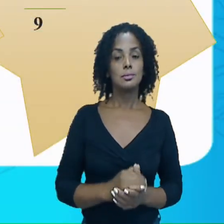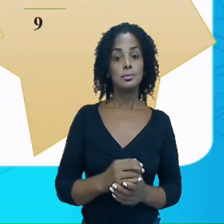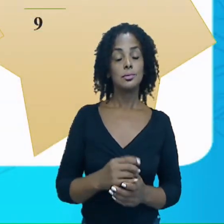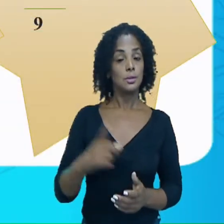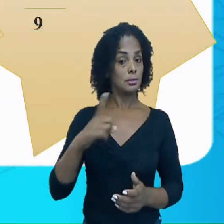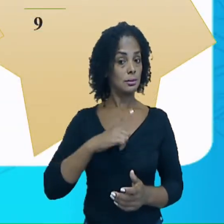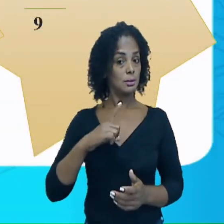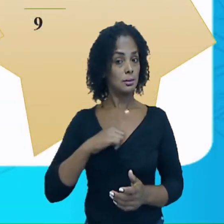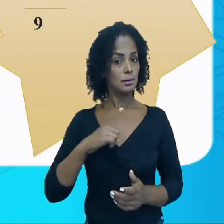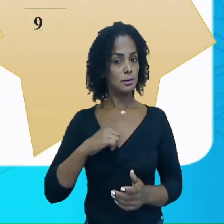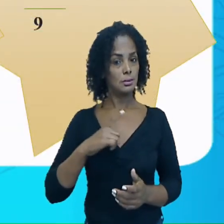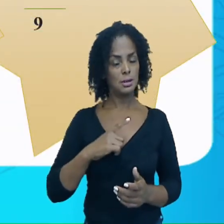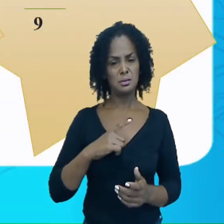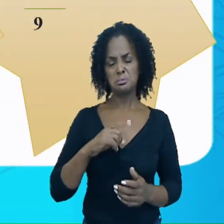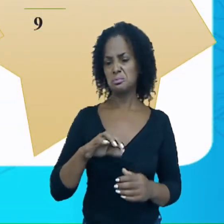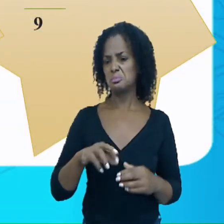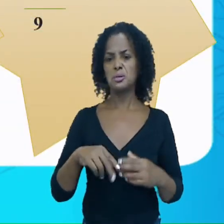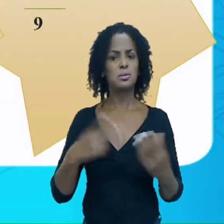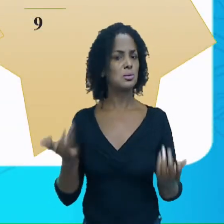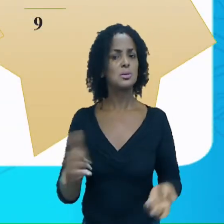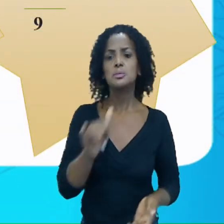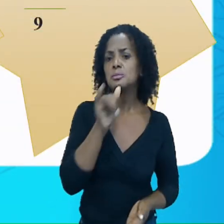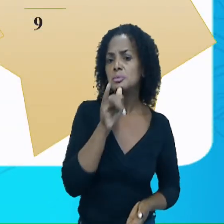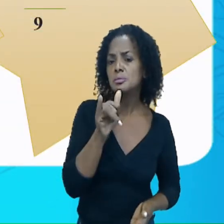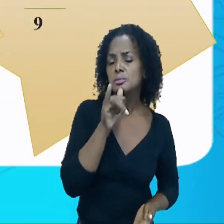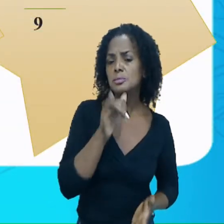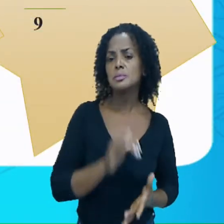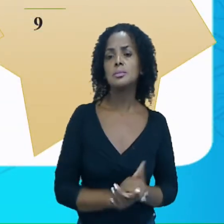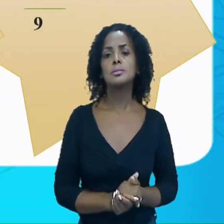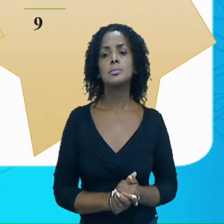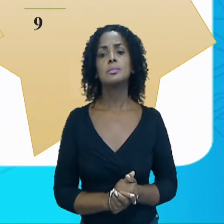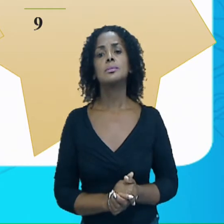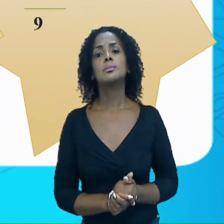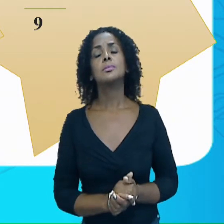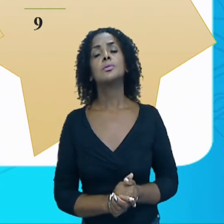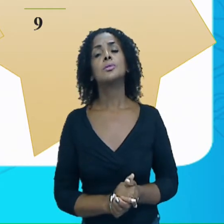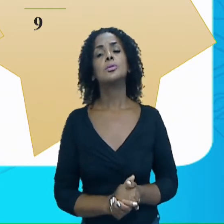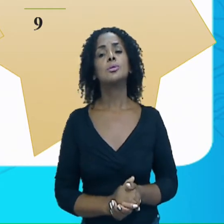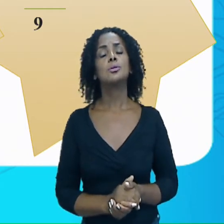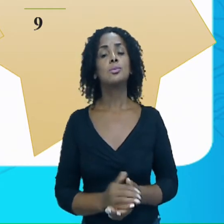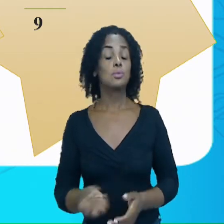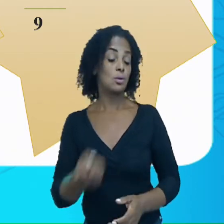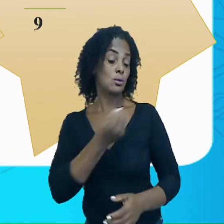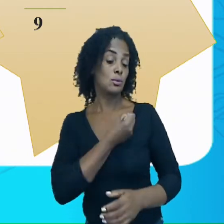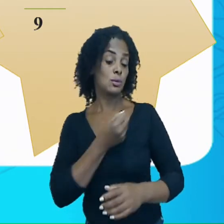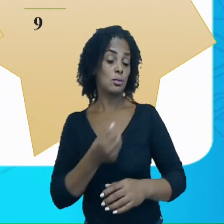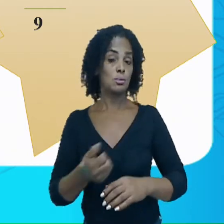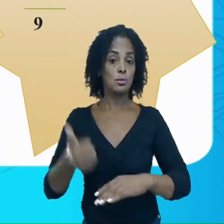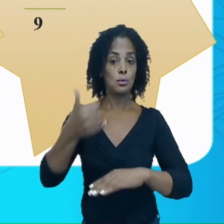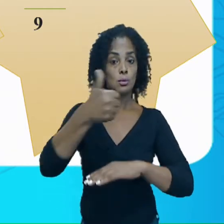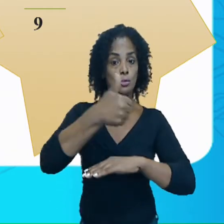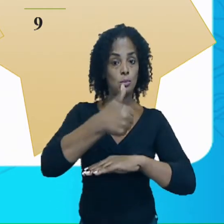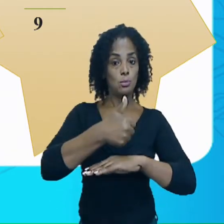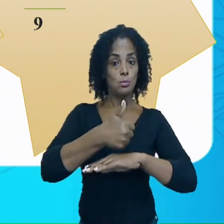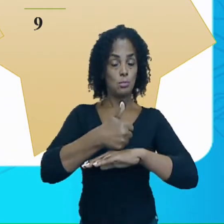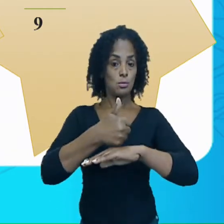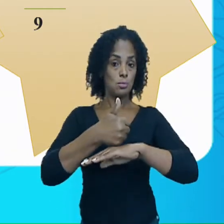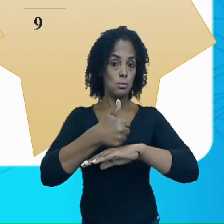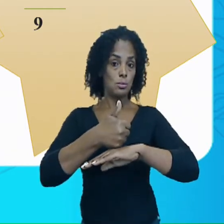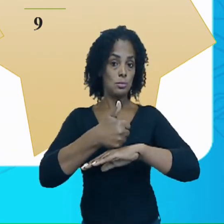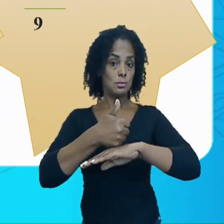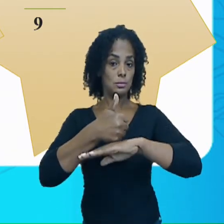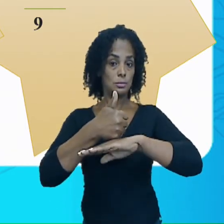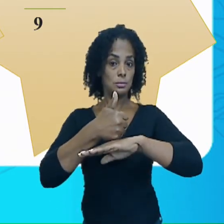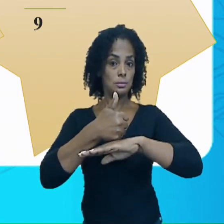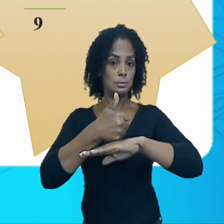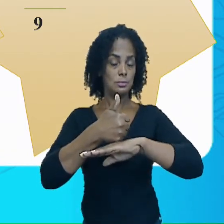Nós temos aqui alguns outros exemplos. Com o número 1 em cima, eu vou escrever então. O que é que eu